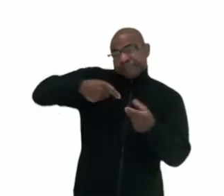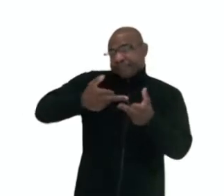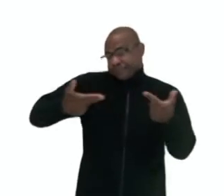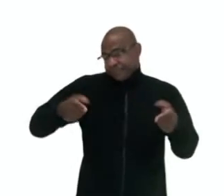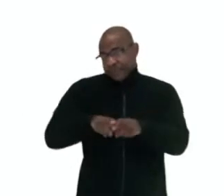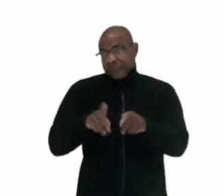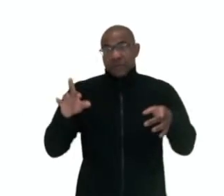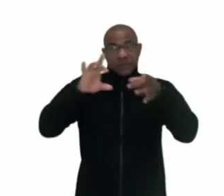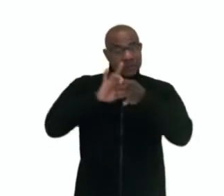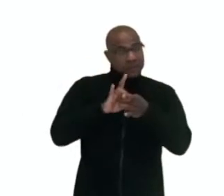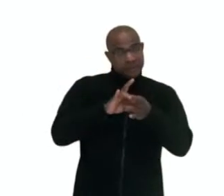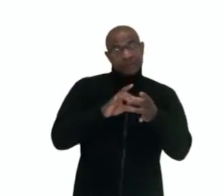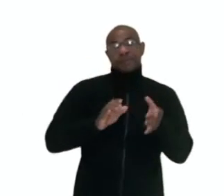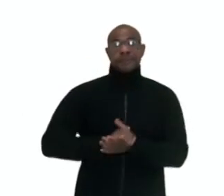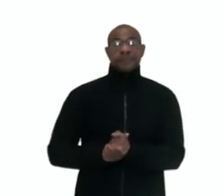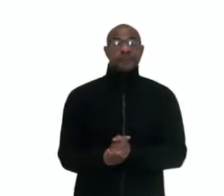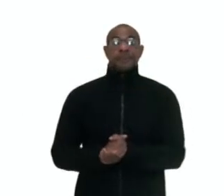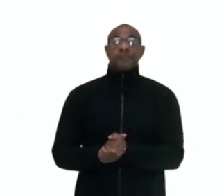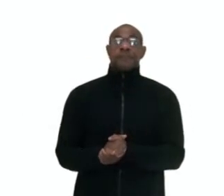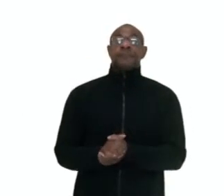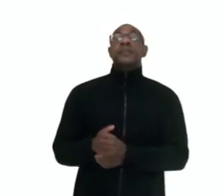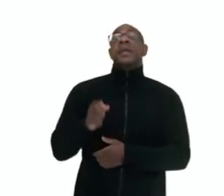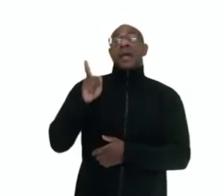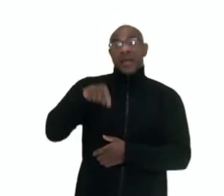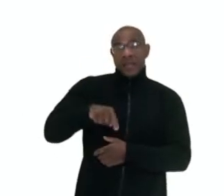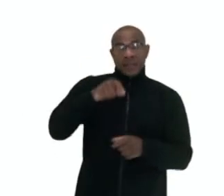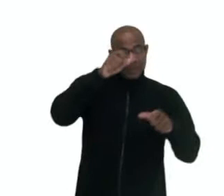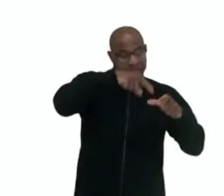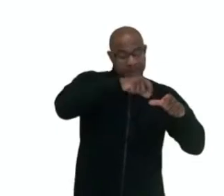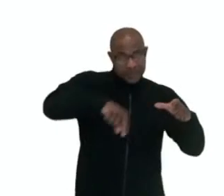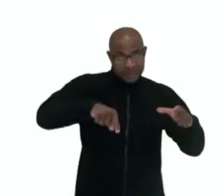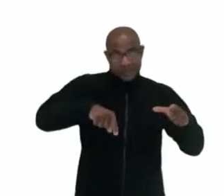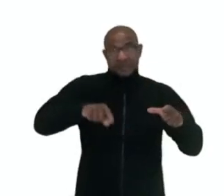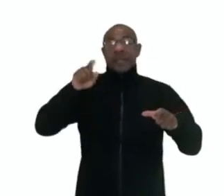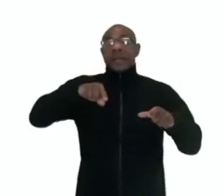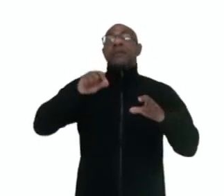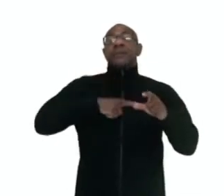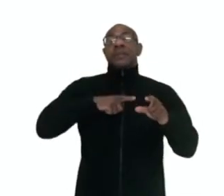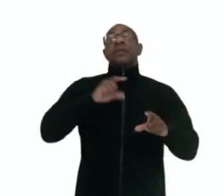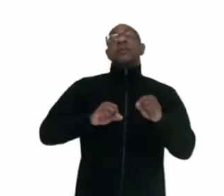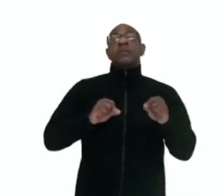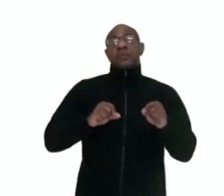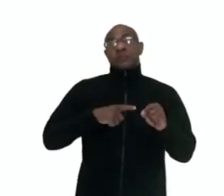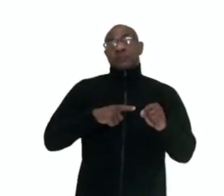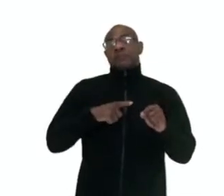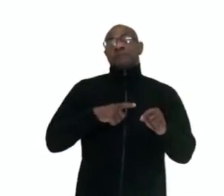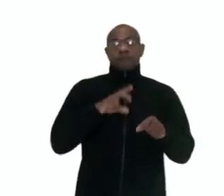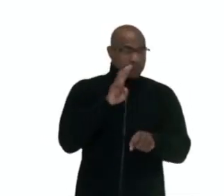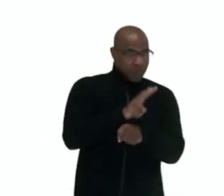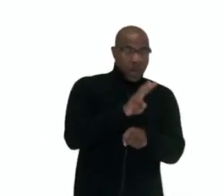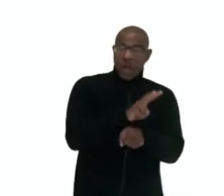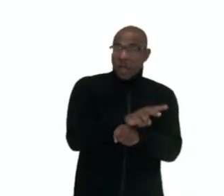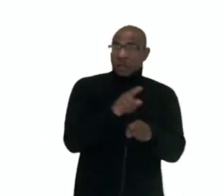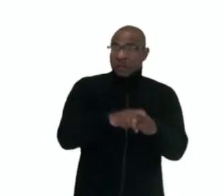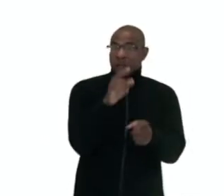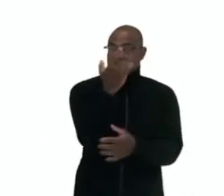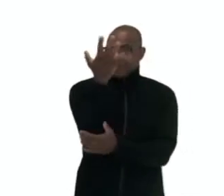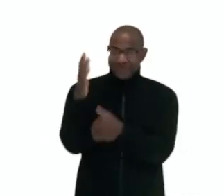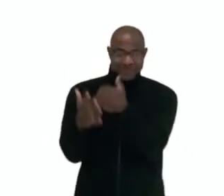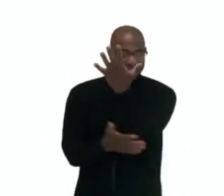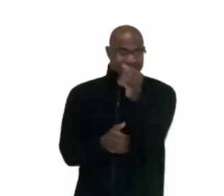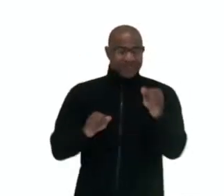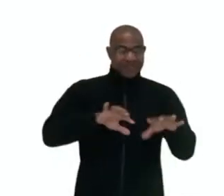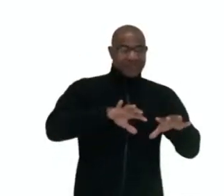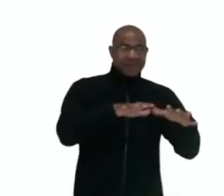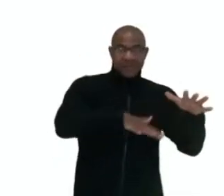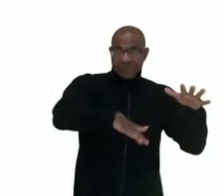associado da espécie. Essa implantação em reserva legal terá, além da preservação ecológica, retorno econômico